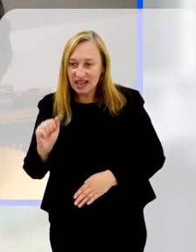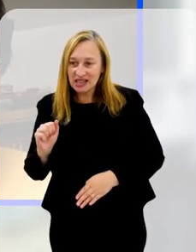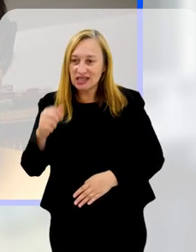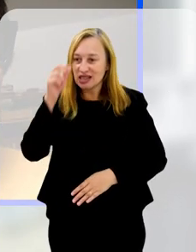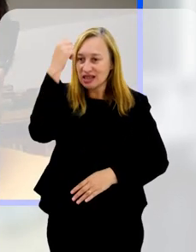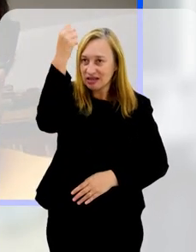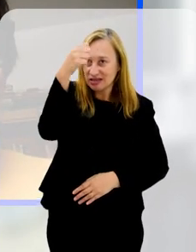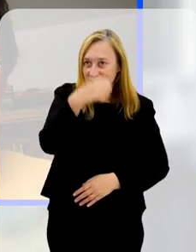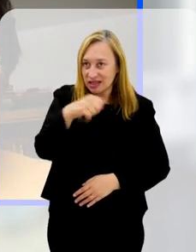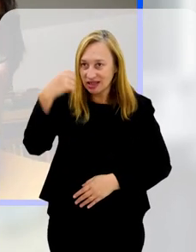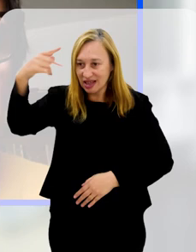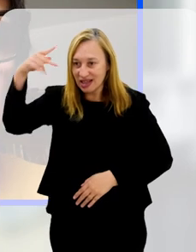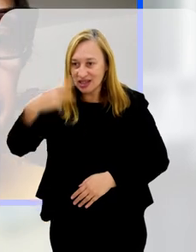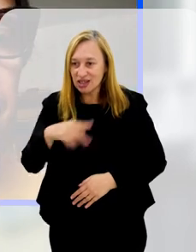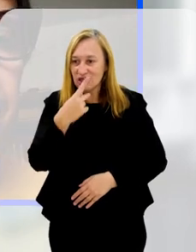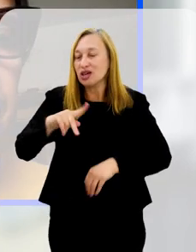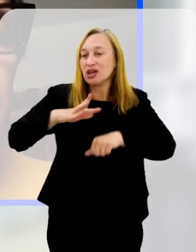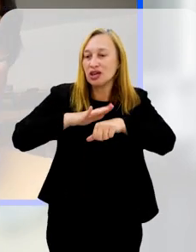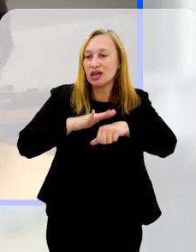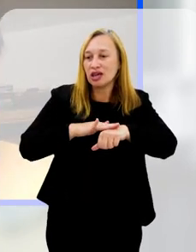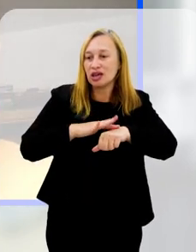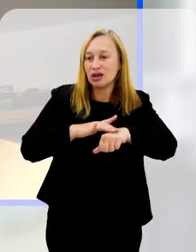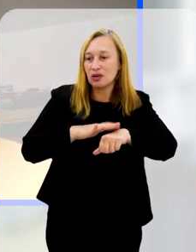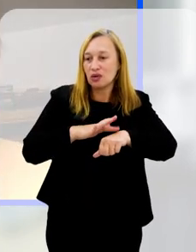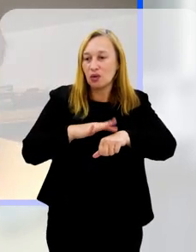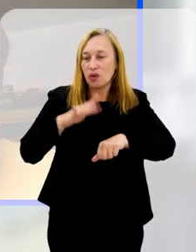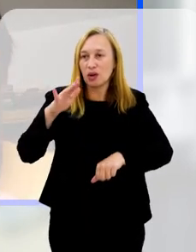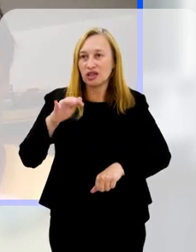isso, Clóvis? Você citou isso no primeiro bloco, né?